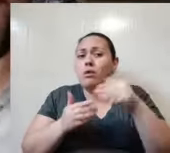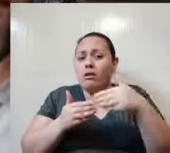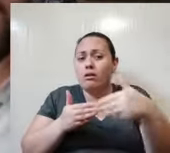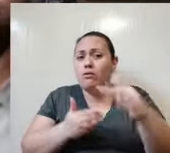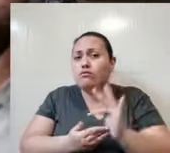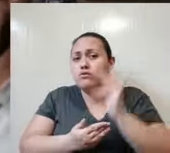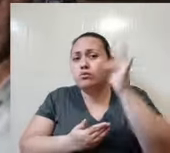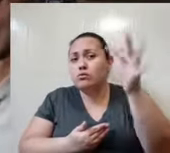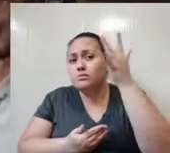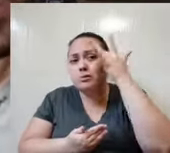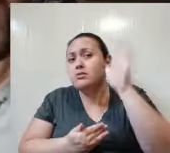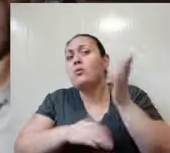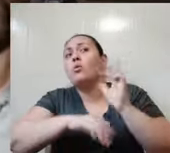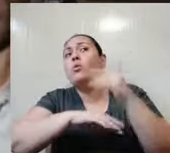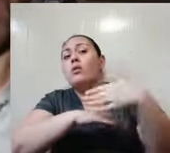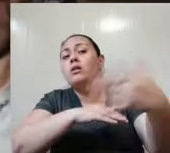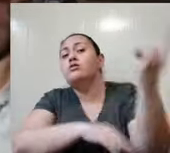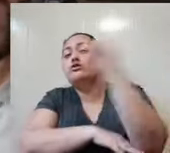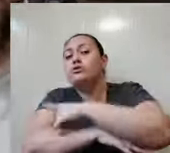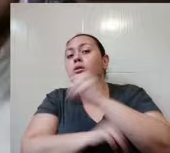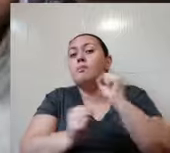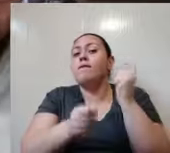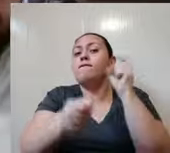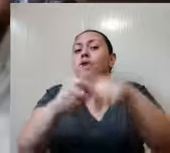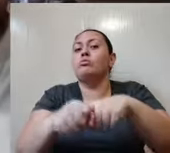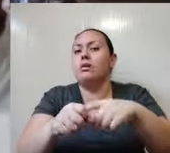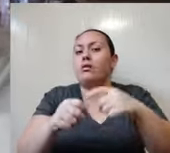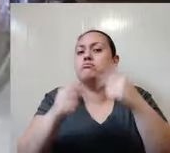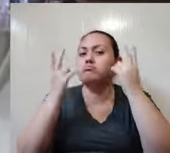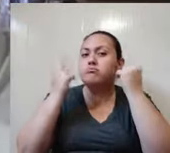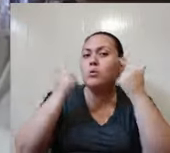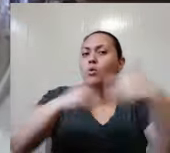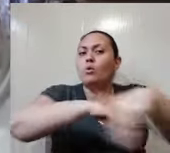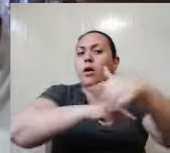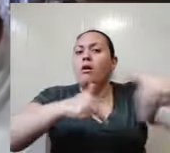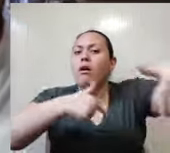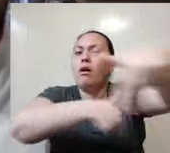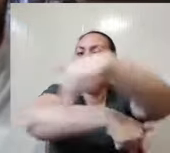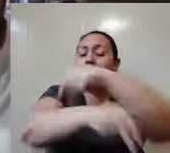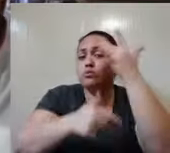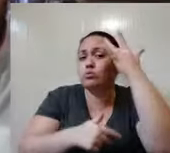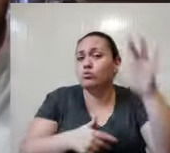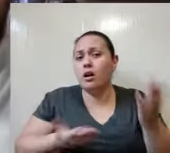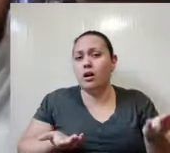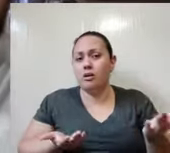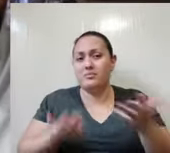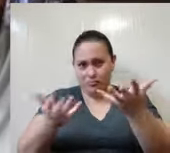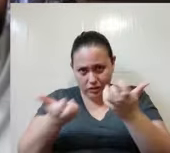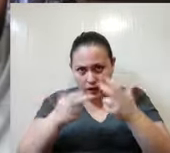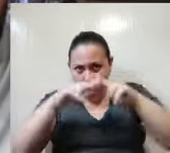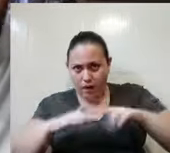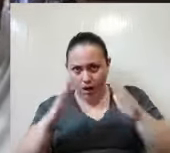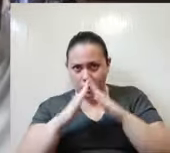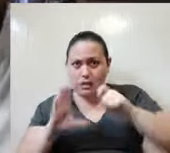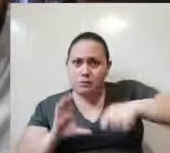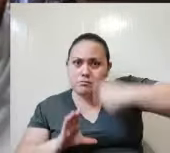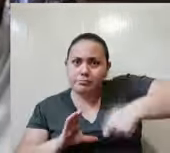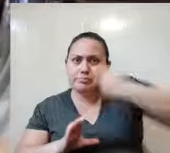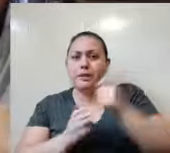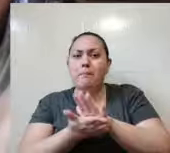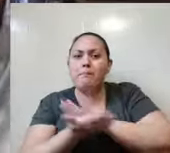sabe quando é que a gente vai poder sair tranquilo para a rua de novo. Então, estar chateado e querer ficar em casa comendo um balde de brigadeiro,